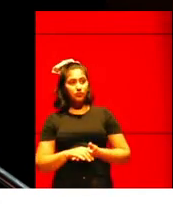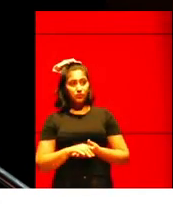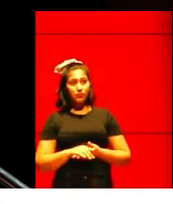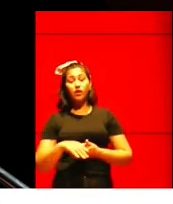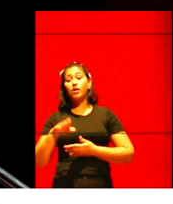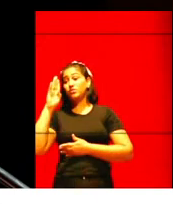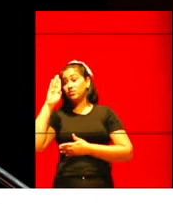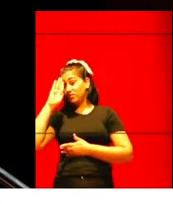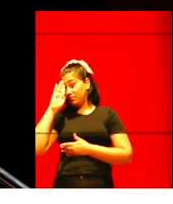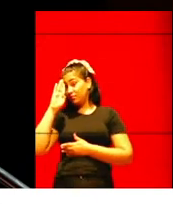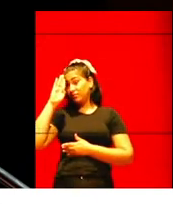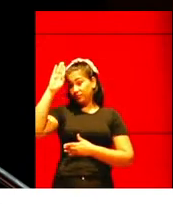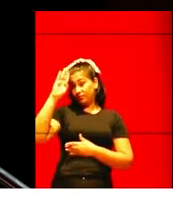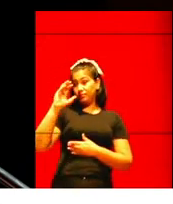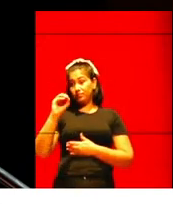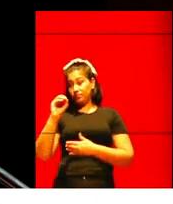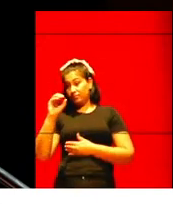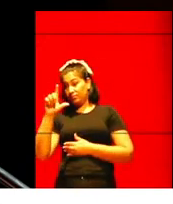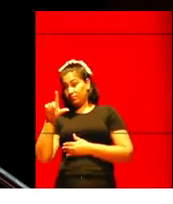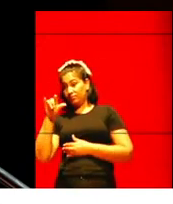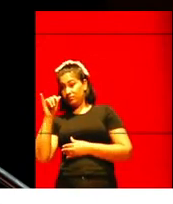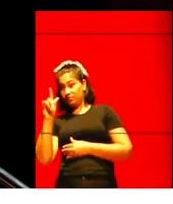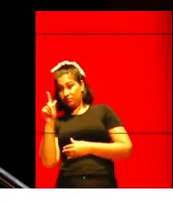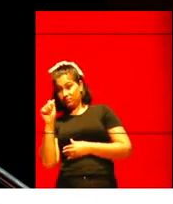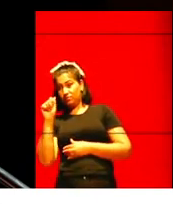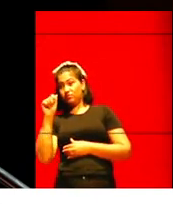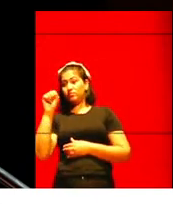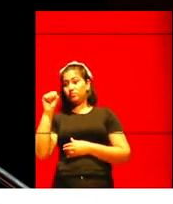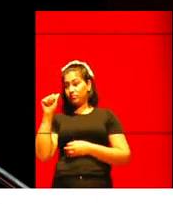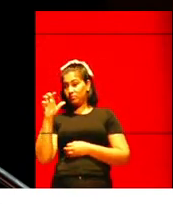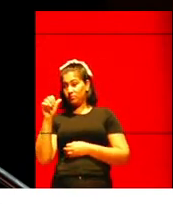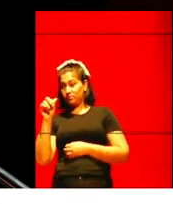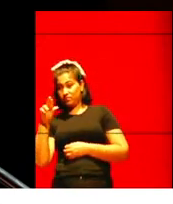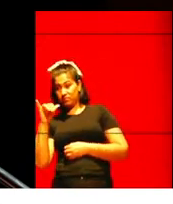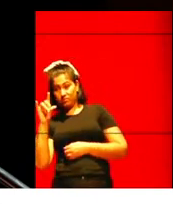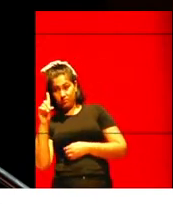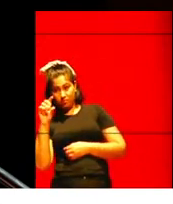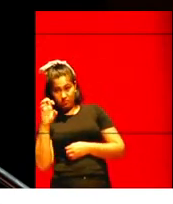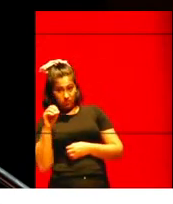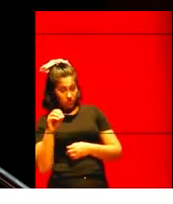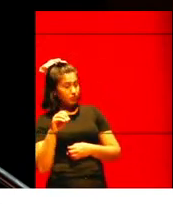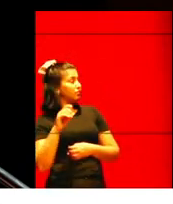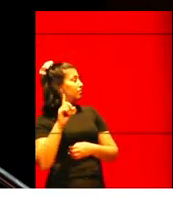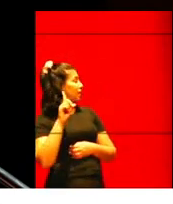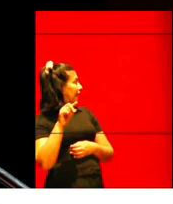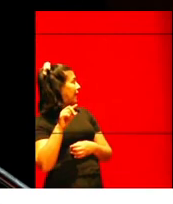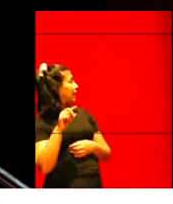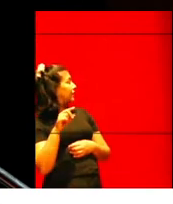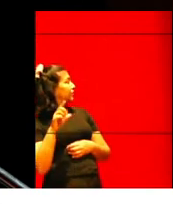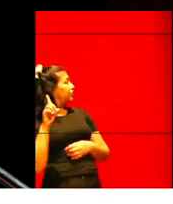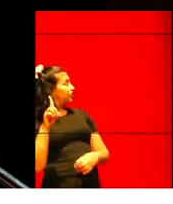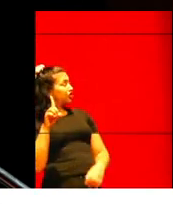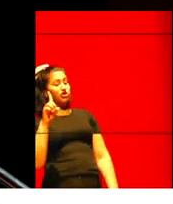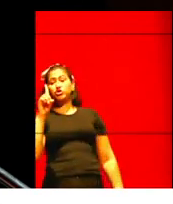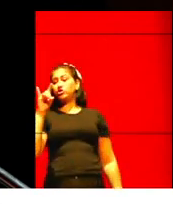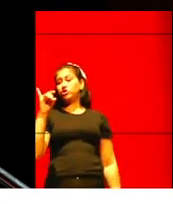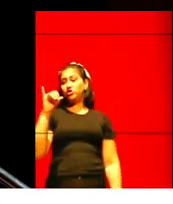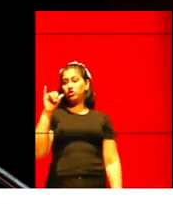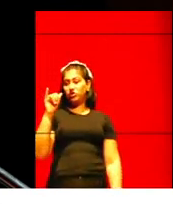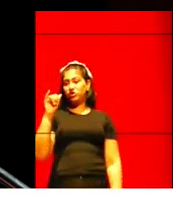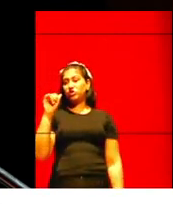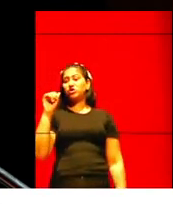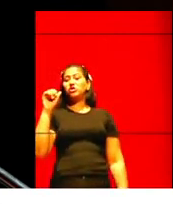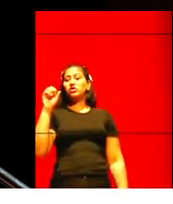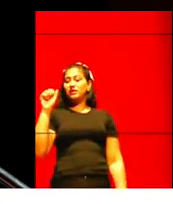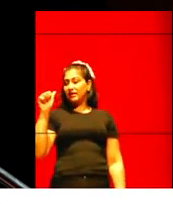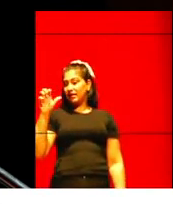principais oligossacarídeos, então, são os disacarídeos. O que é um disacarídeo? Um carboidrato formado